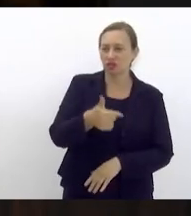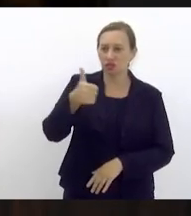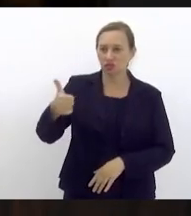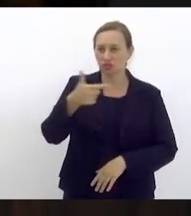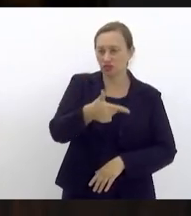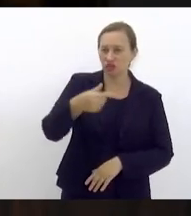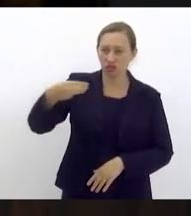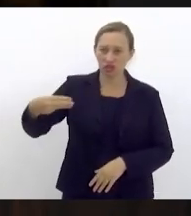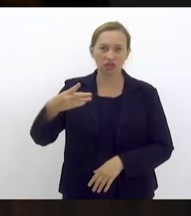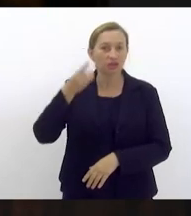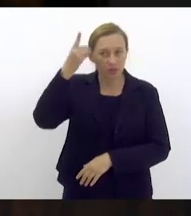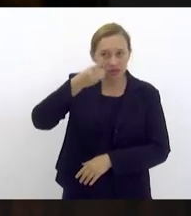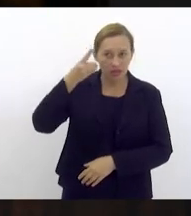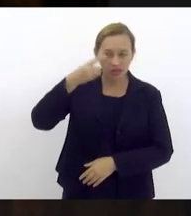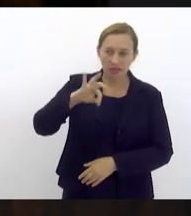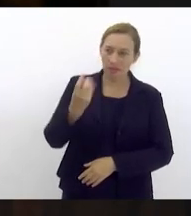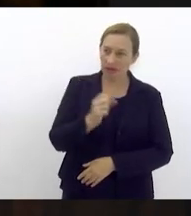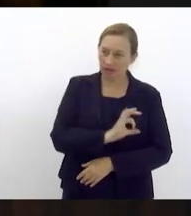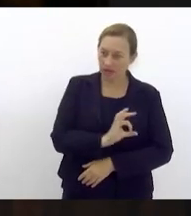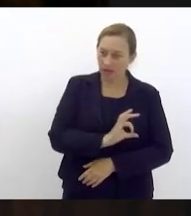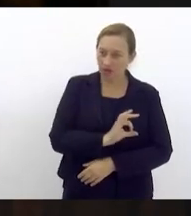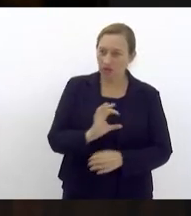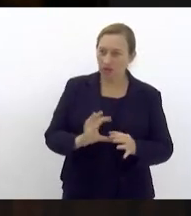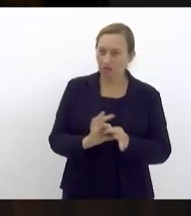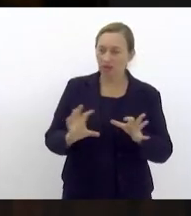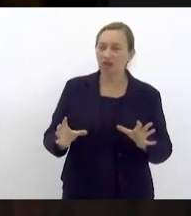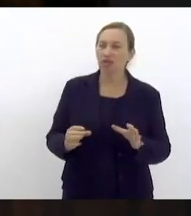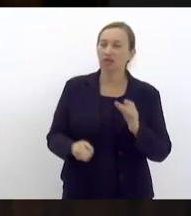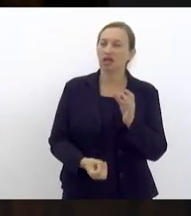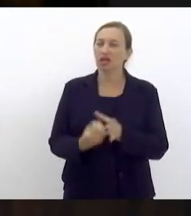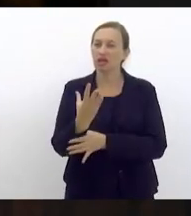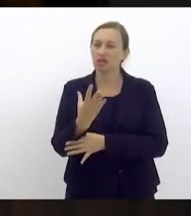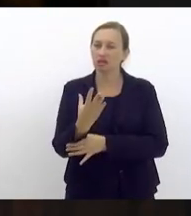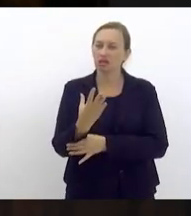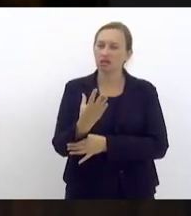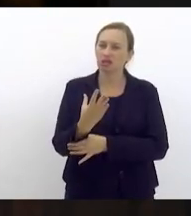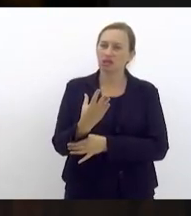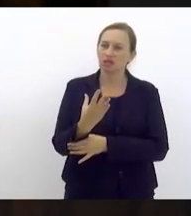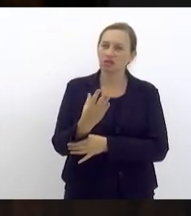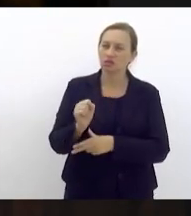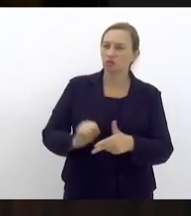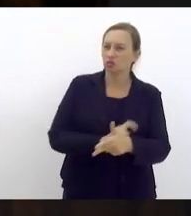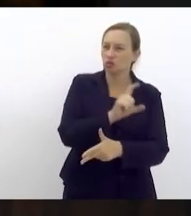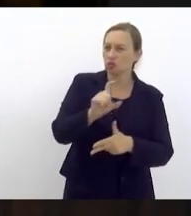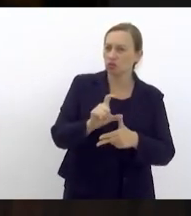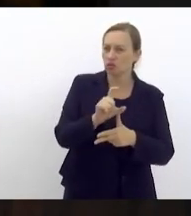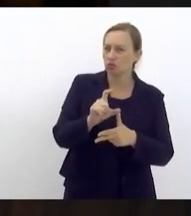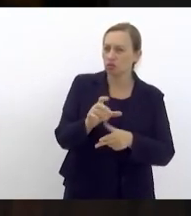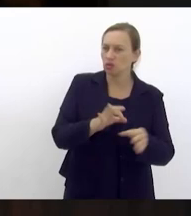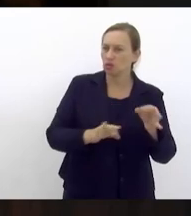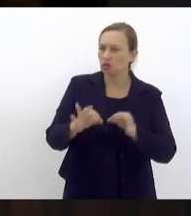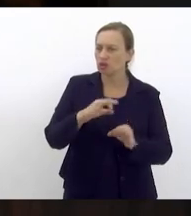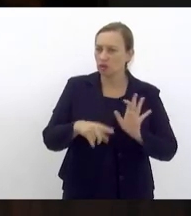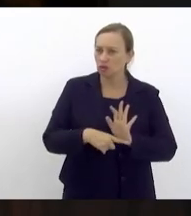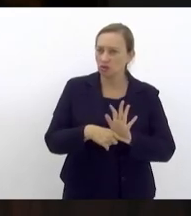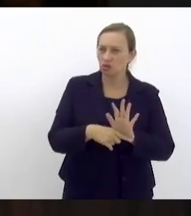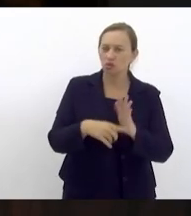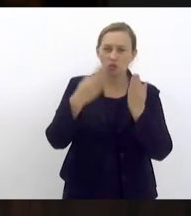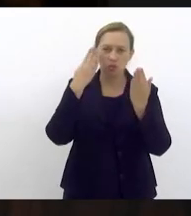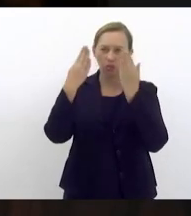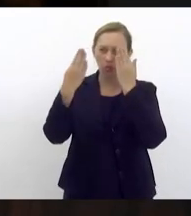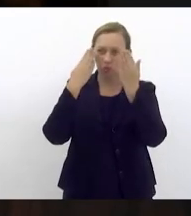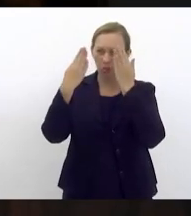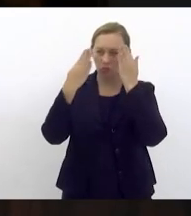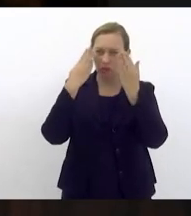de autoria deputada Marta Rocha que autoriza a criação poder executivo de programa de atendimento psicológico